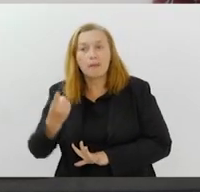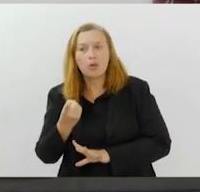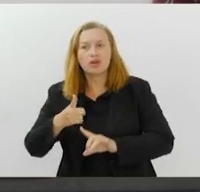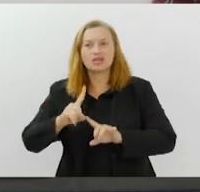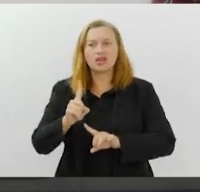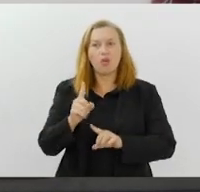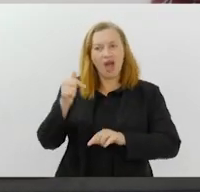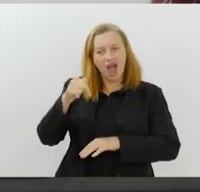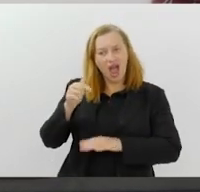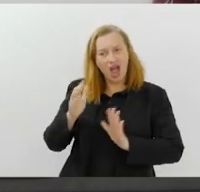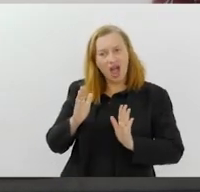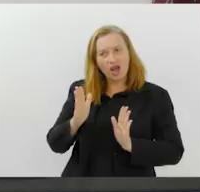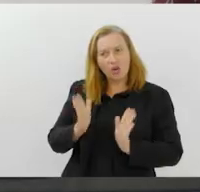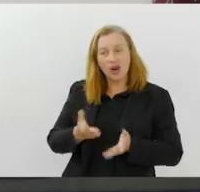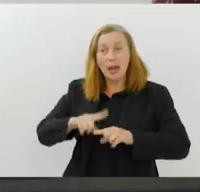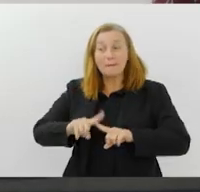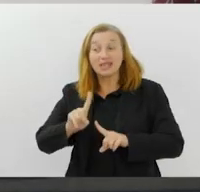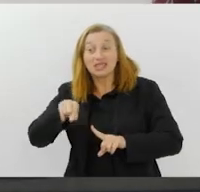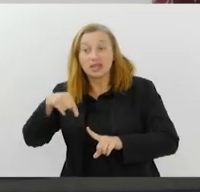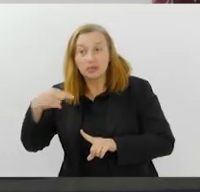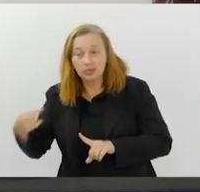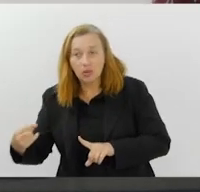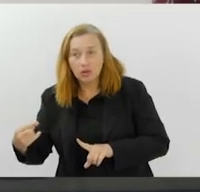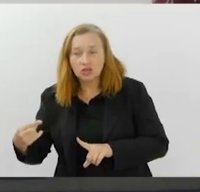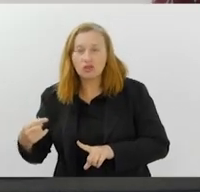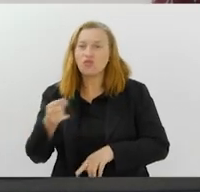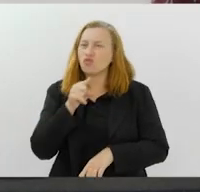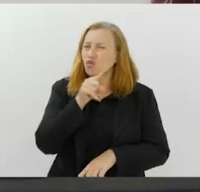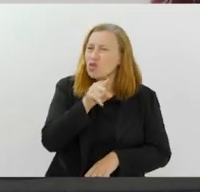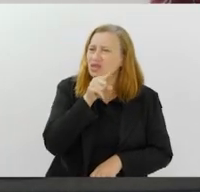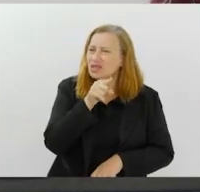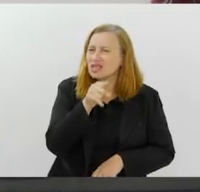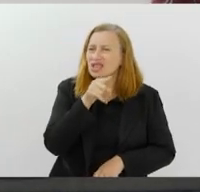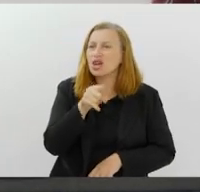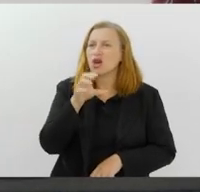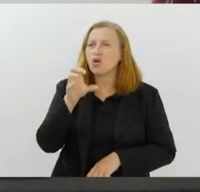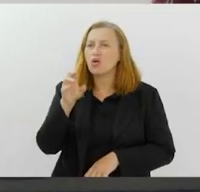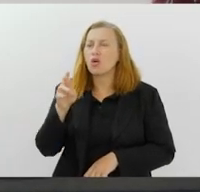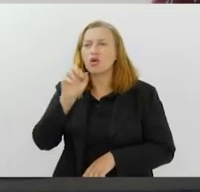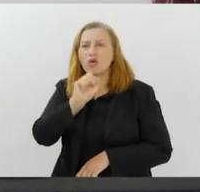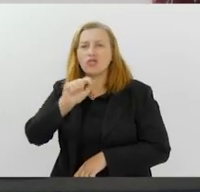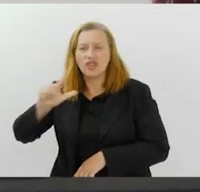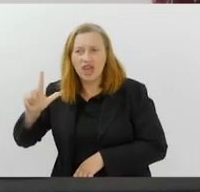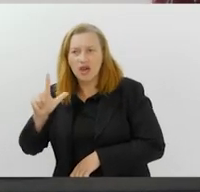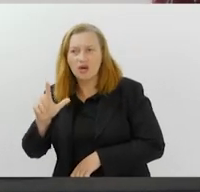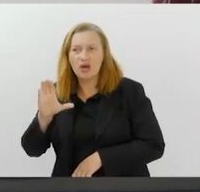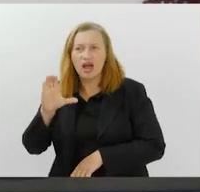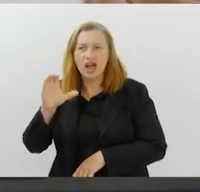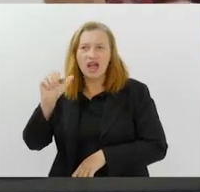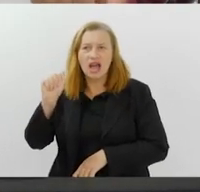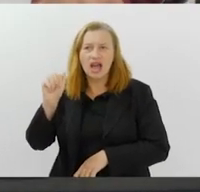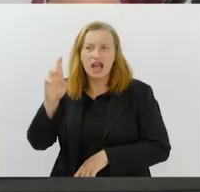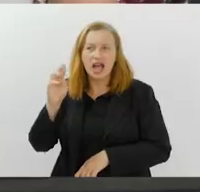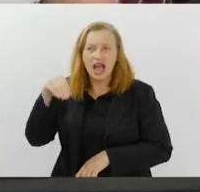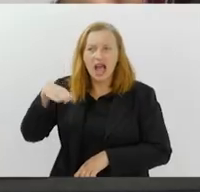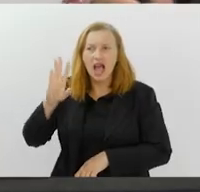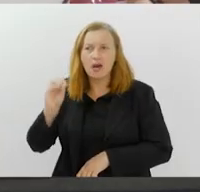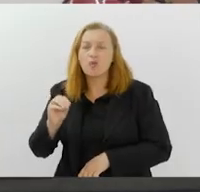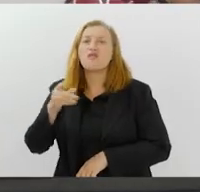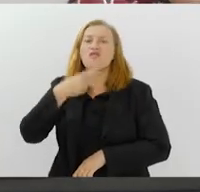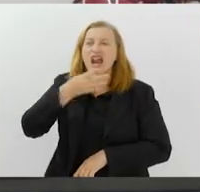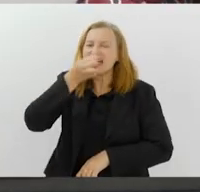adiante eh ou ou você ou o Coronel Carmo eh falassem